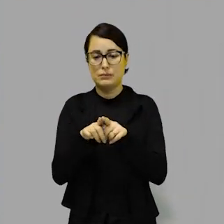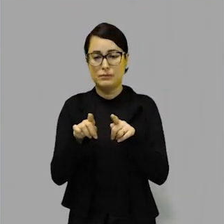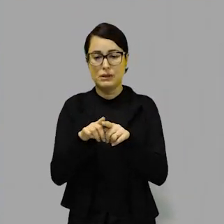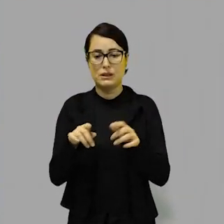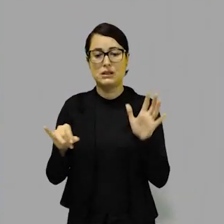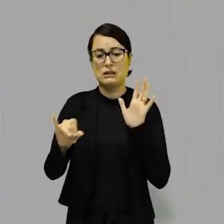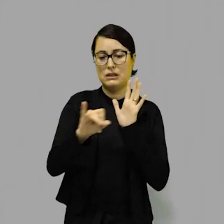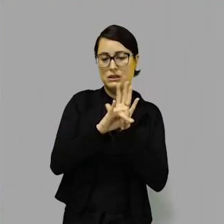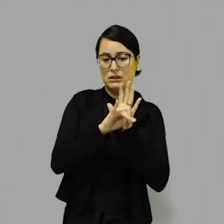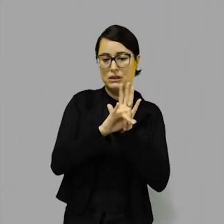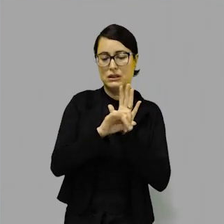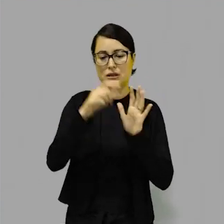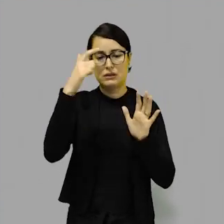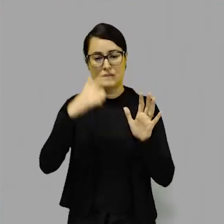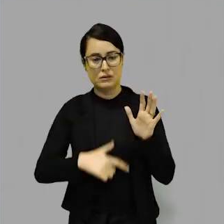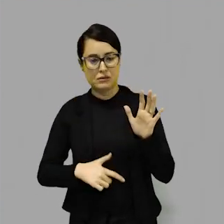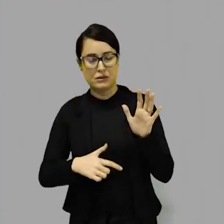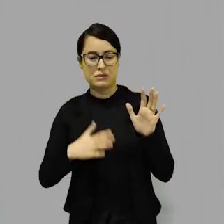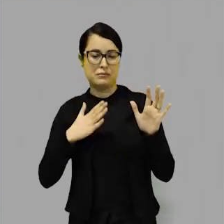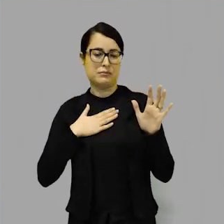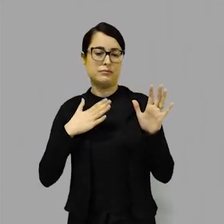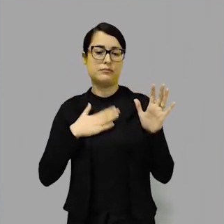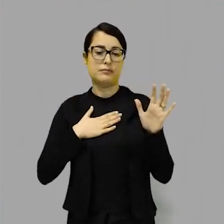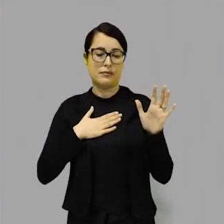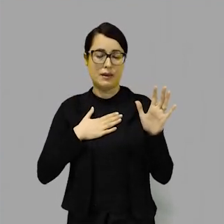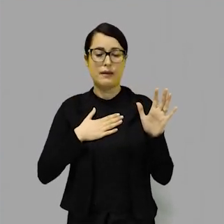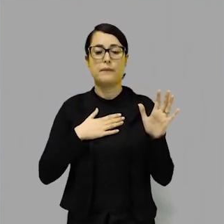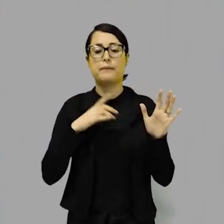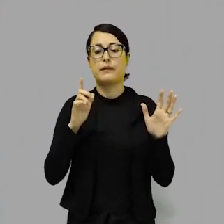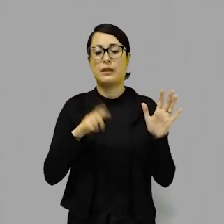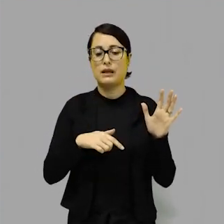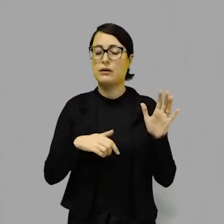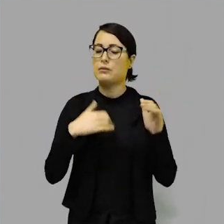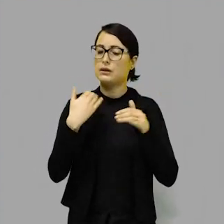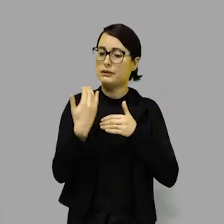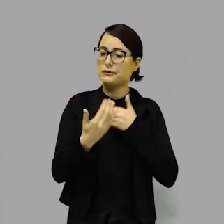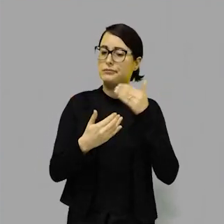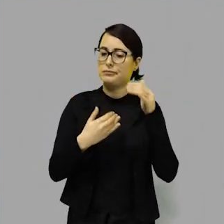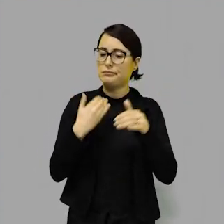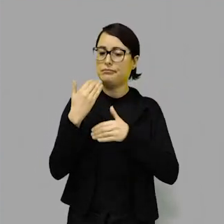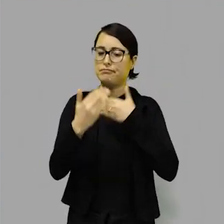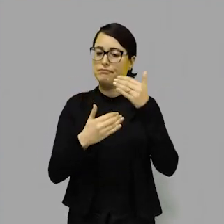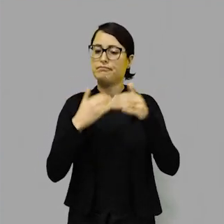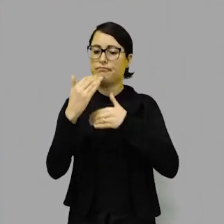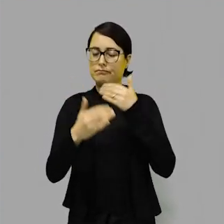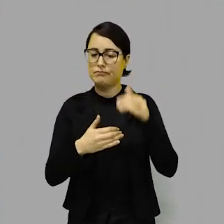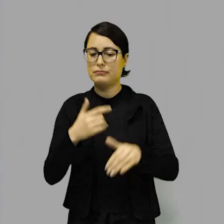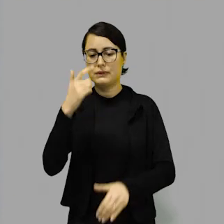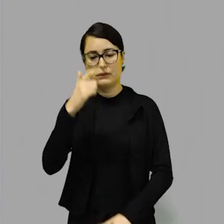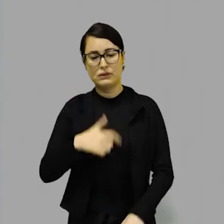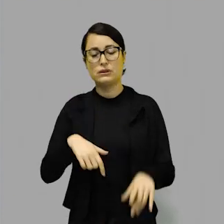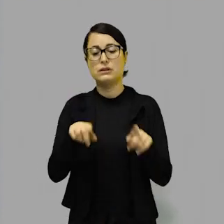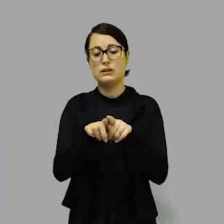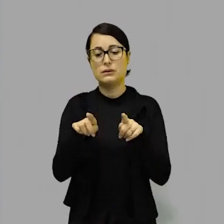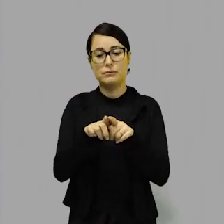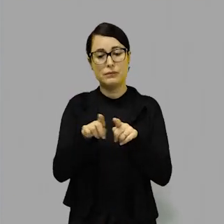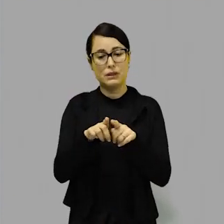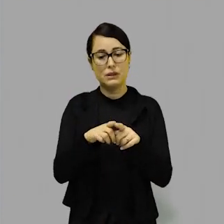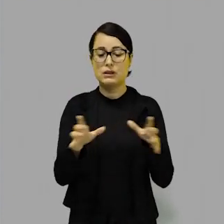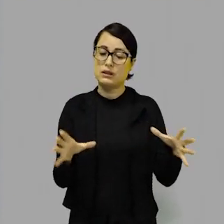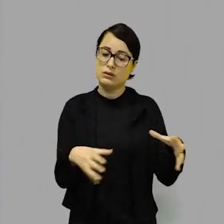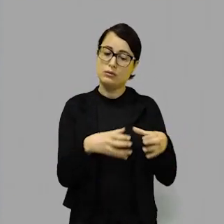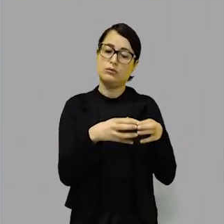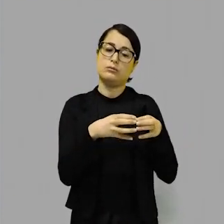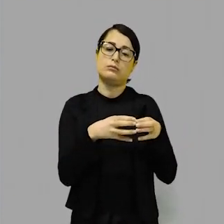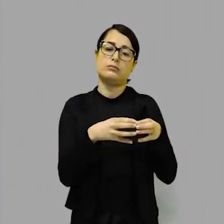identidade, de subjetividade, de personalidade, ela é um construto, uma construção que ao mesmo tempo é individual, mas também é coletiva,